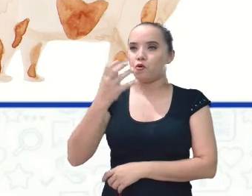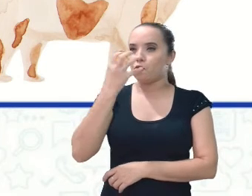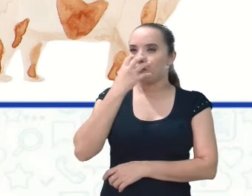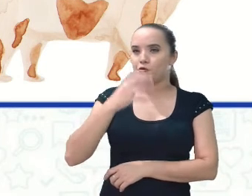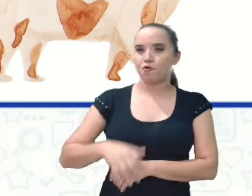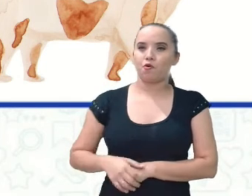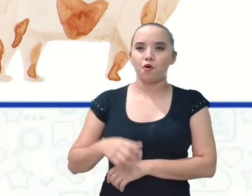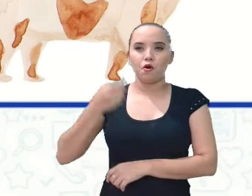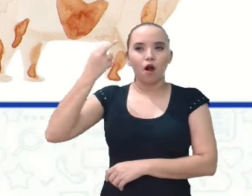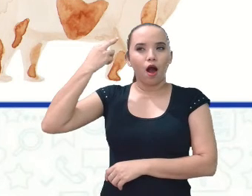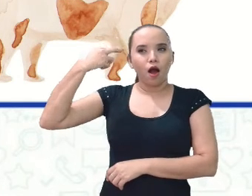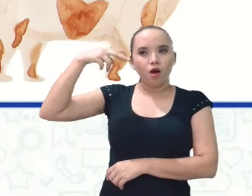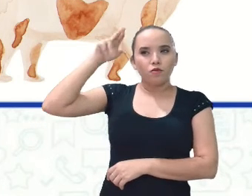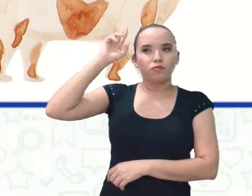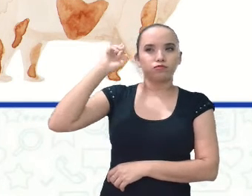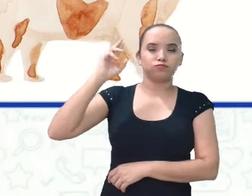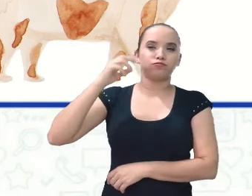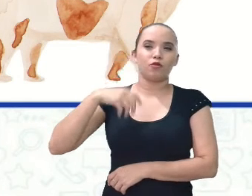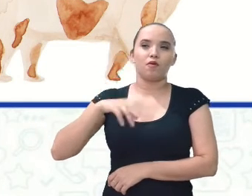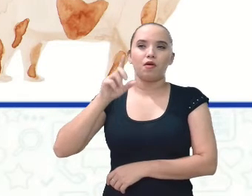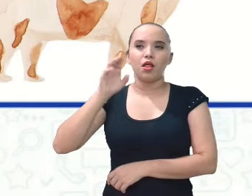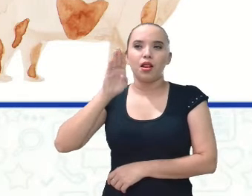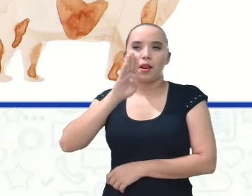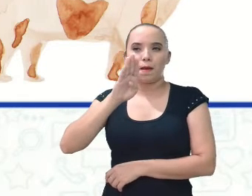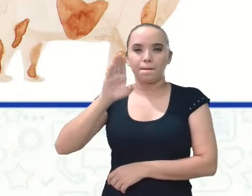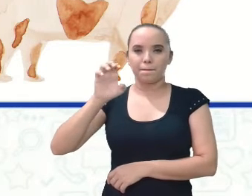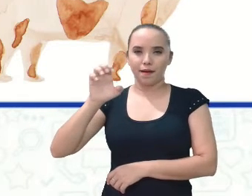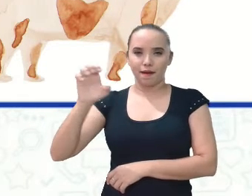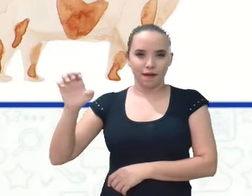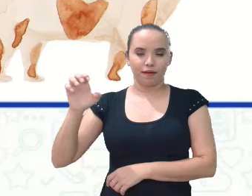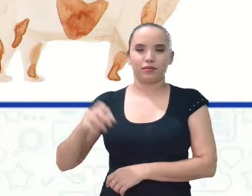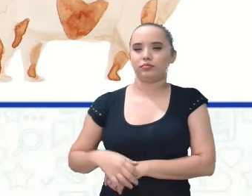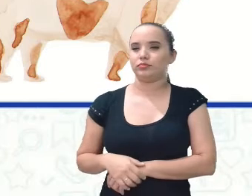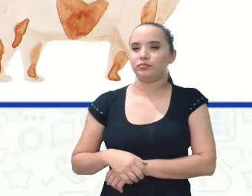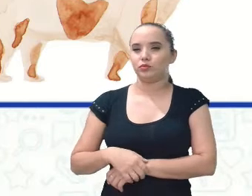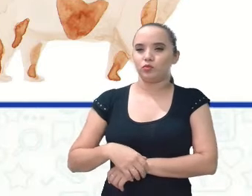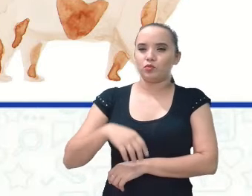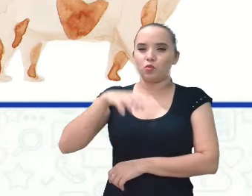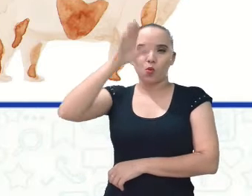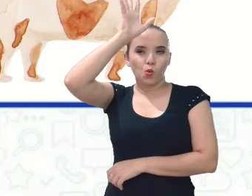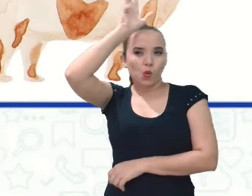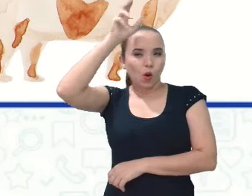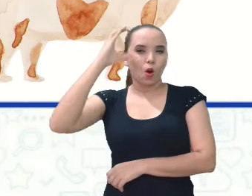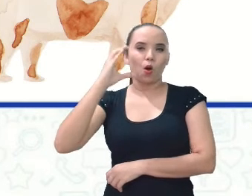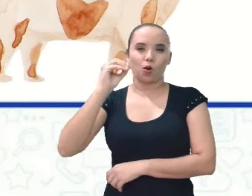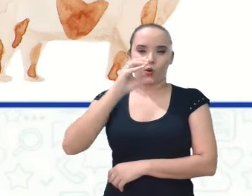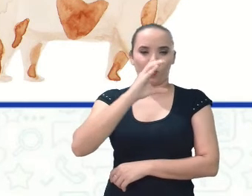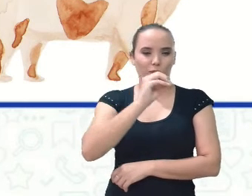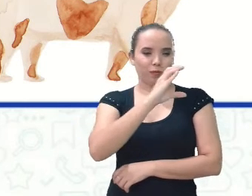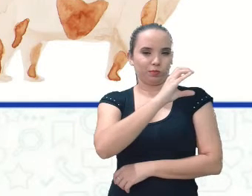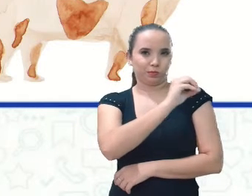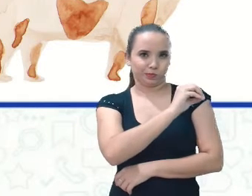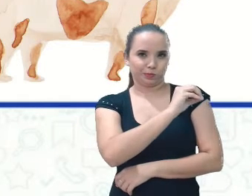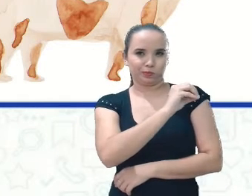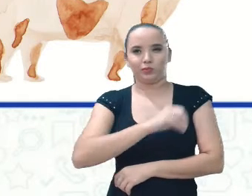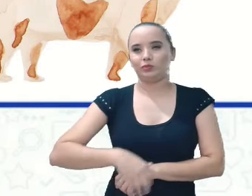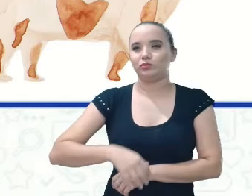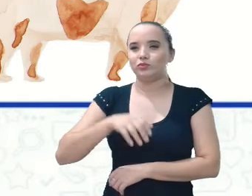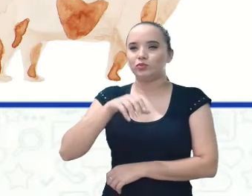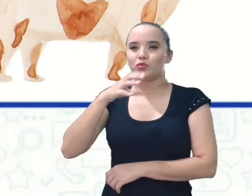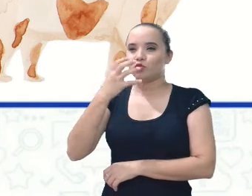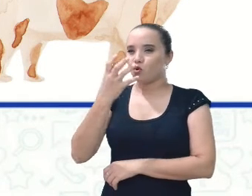ovelha, mu. Miau, co, co, co, co, co, co, co, co, co, co. Seria a galinha, au.